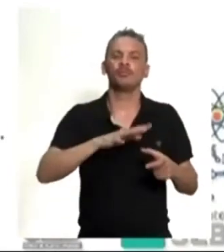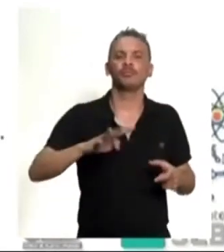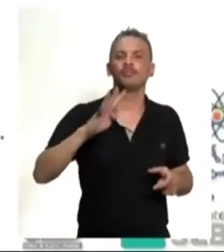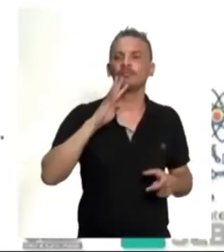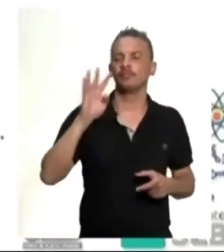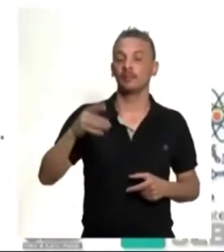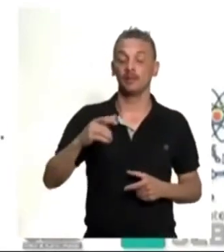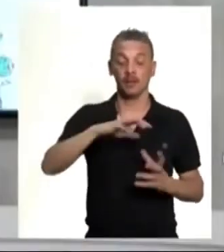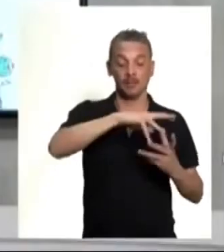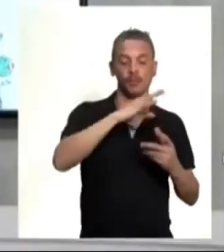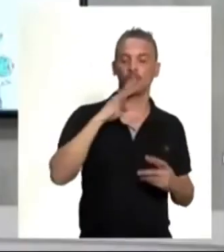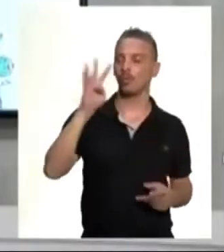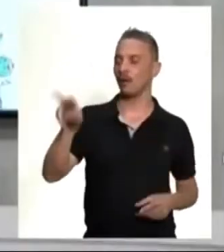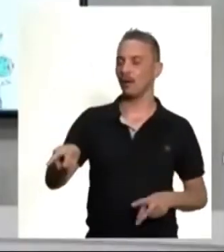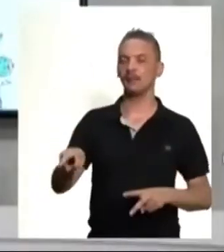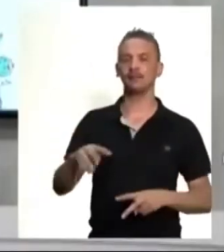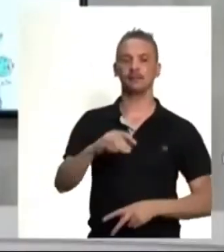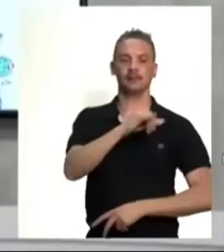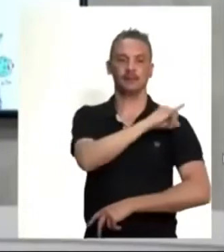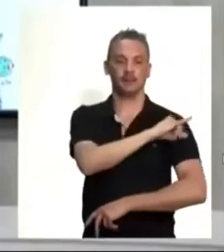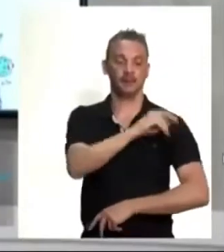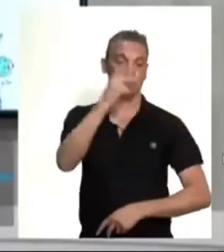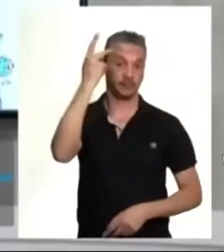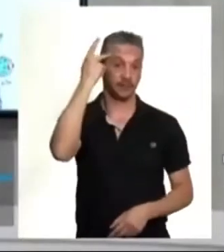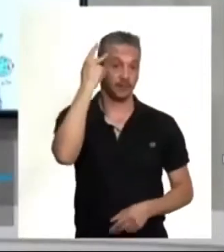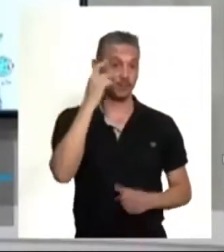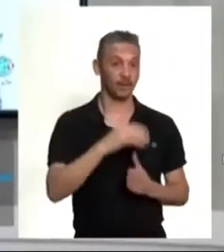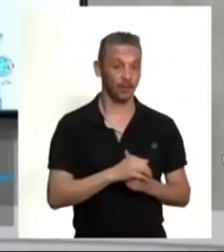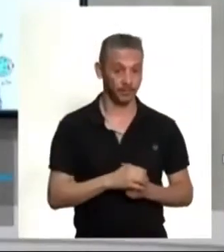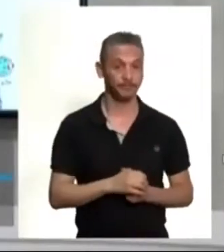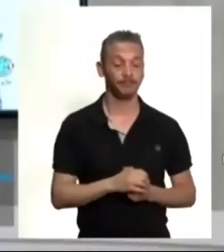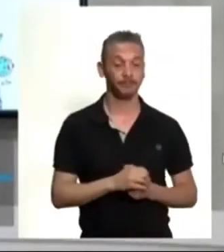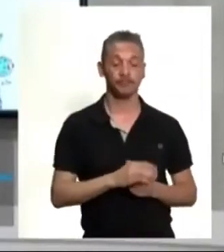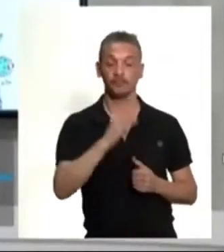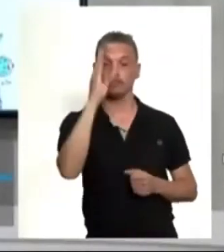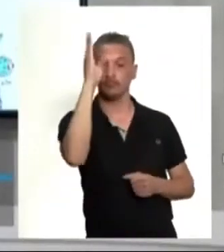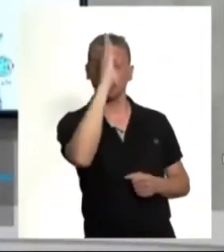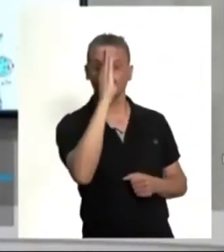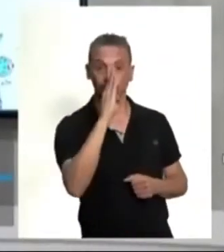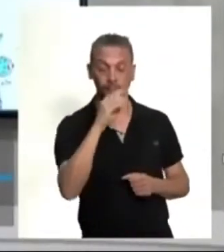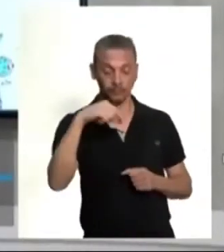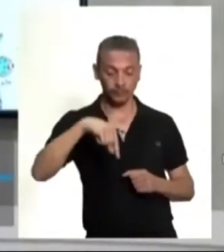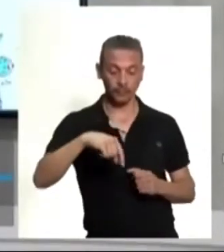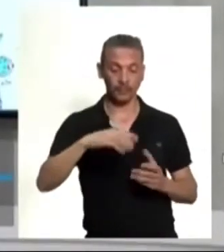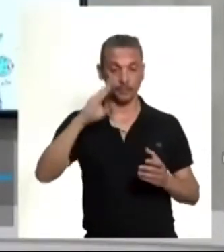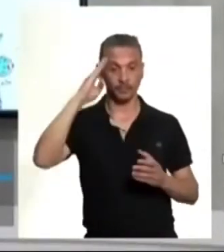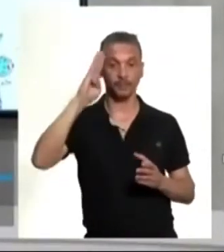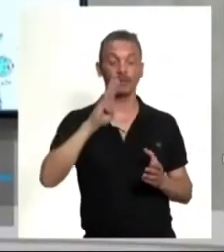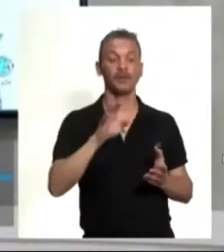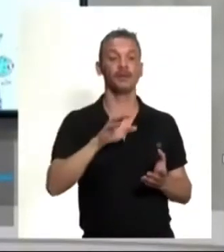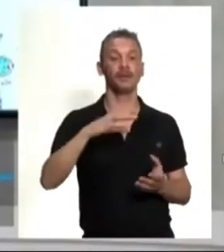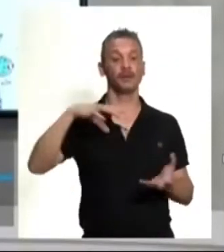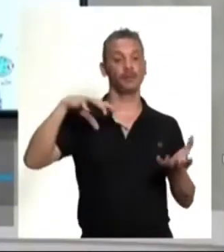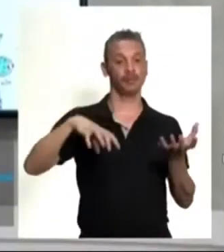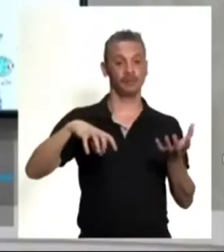mais São Paulo e Rio de Janeiro. Então, Brasília é uma metrópole de relevância nacional. Recife, importante para o Nordeste, né? Ou